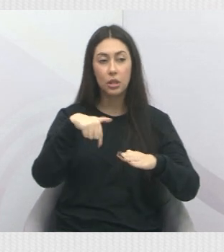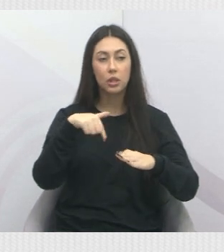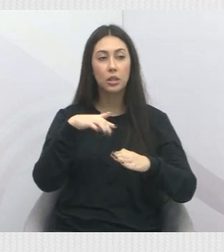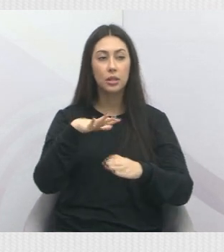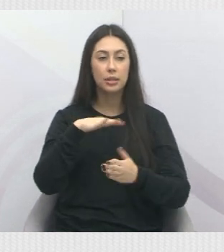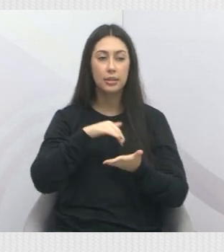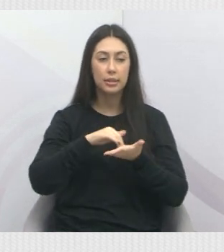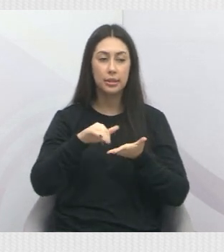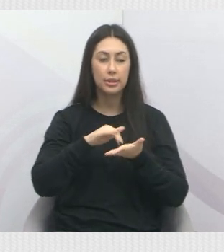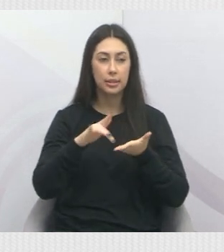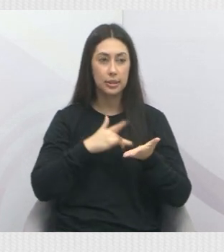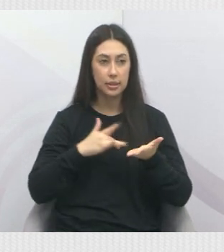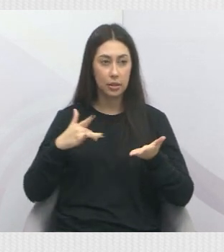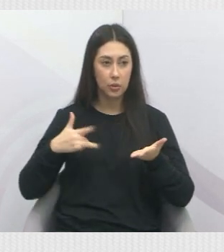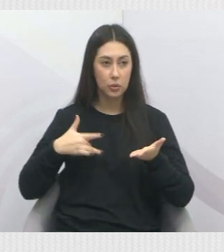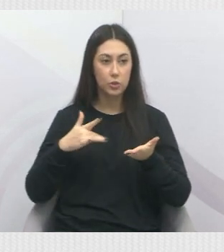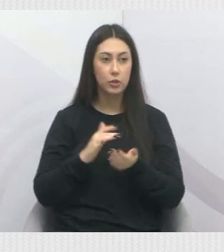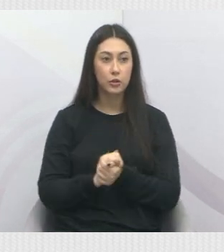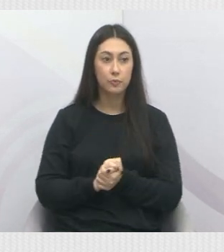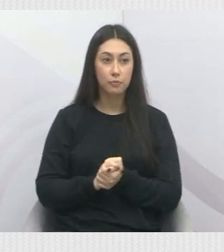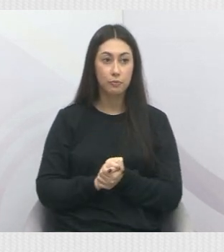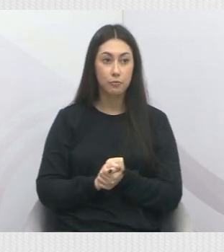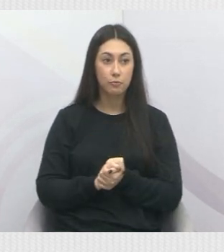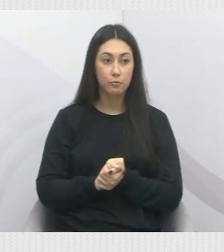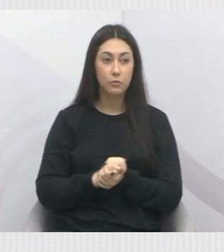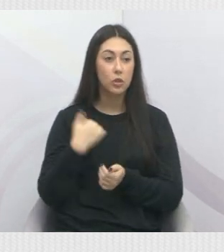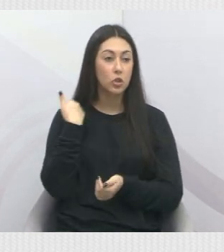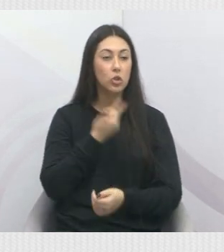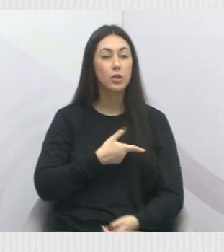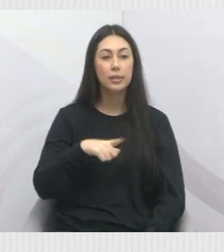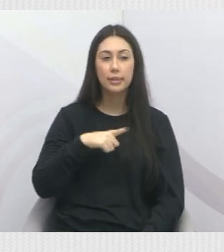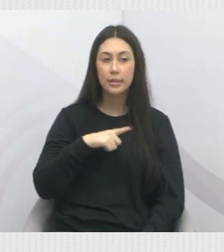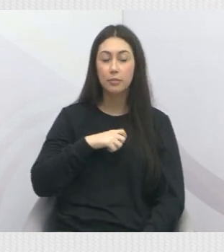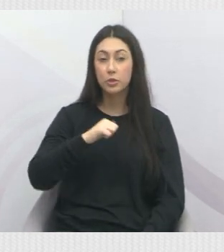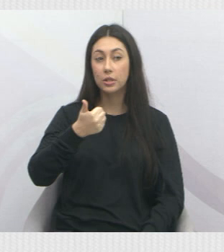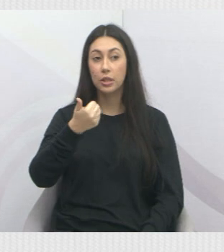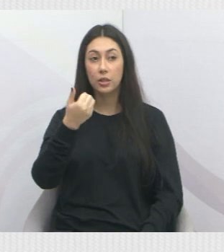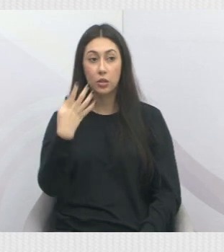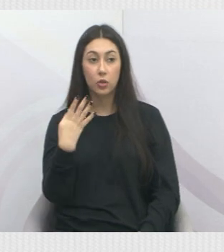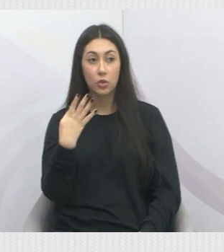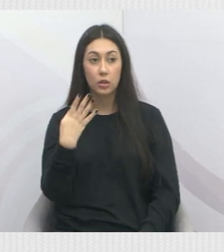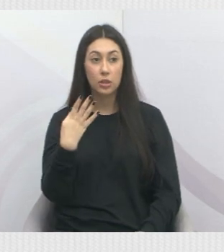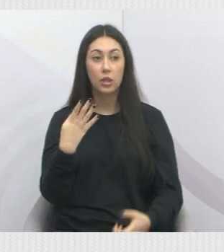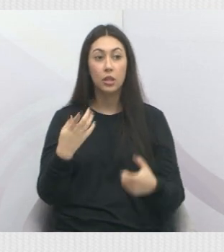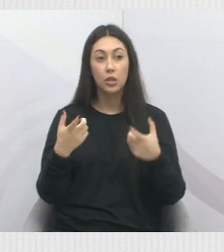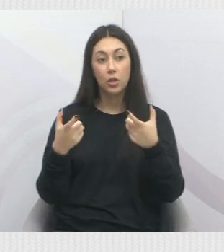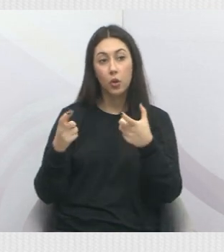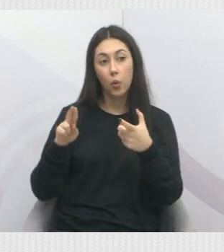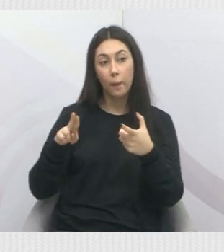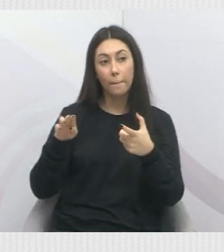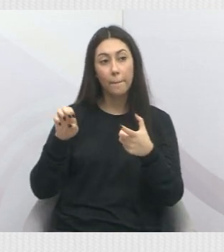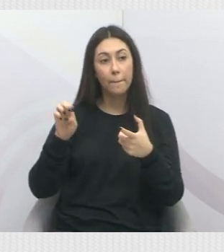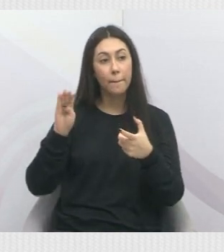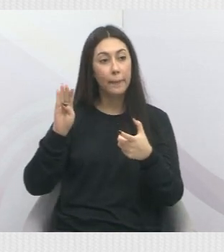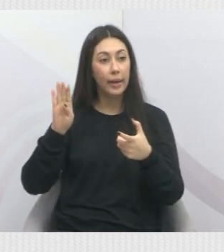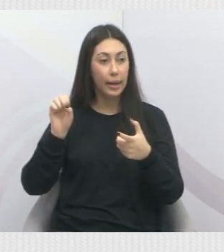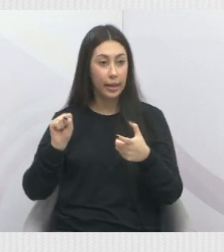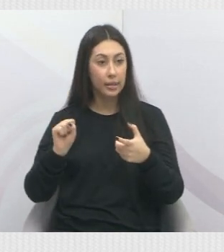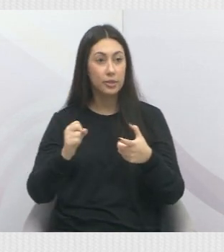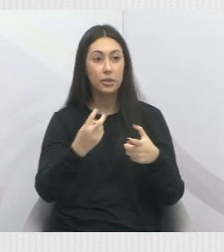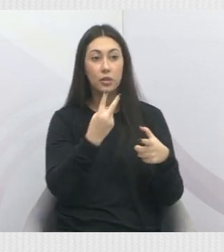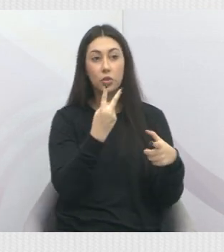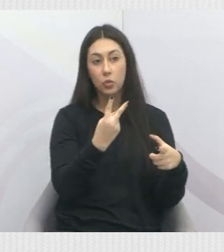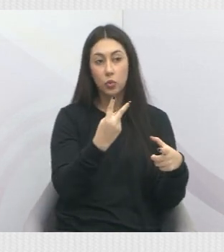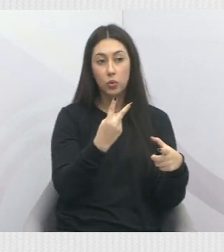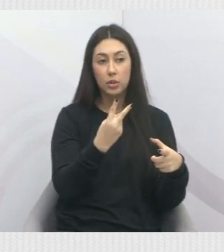da Secretaria de Saúde. Na atenção básica, contamos com 14 unidades de estratégia de saúde da família, 2 unidades